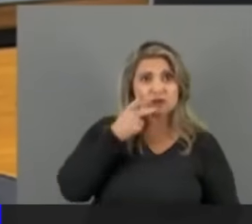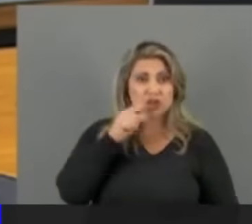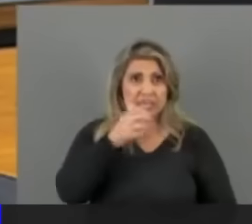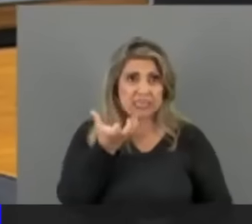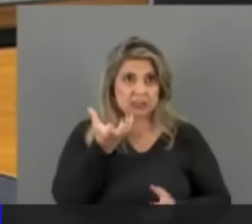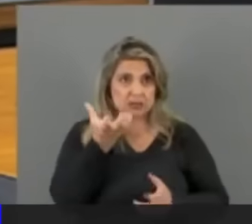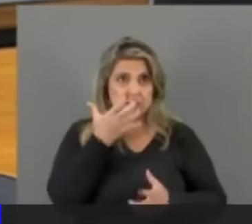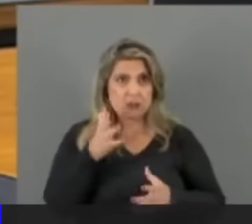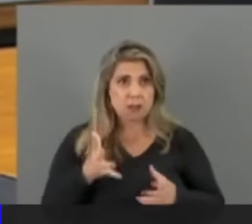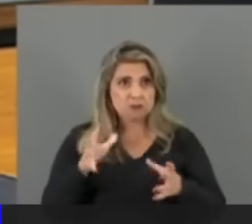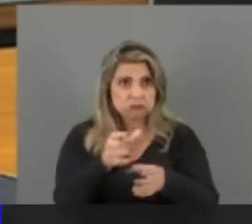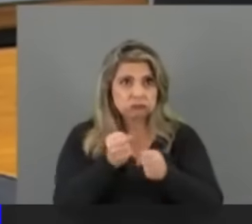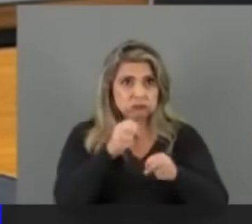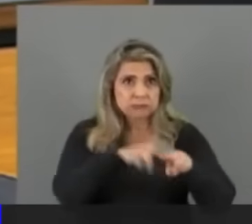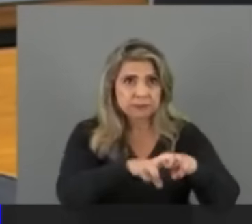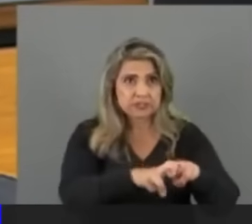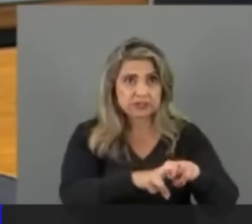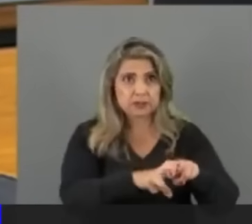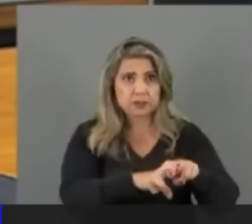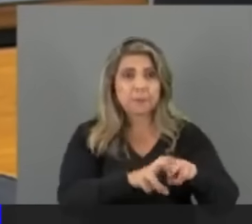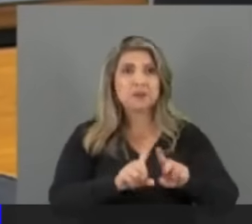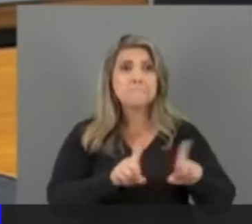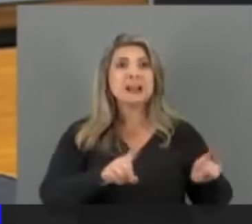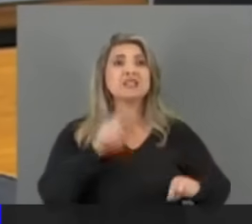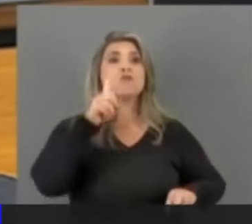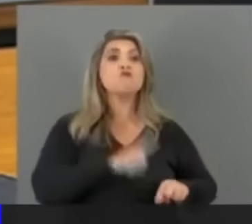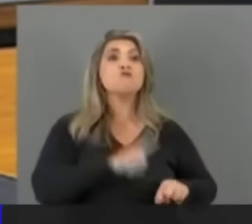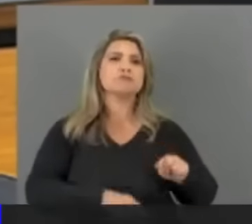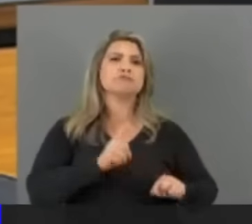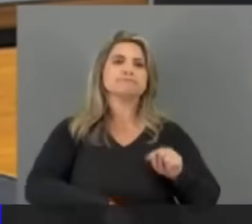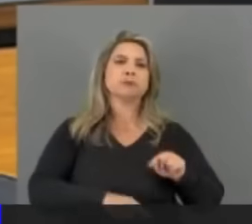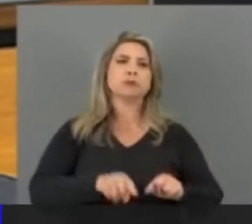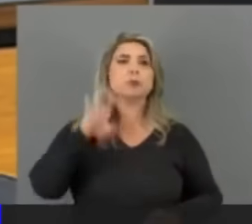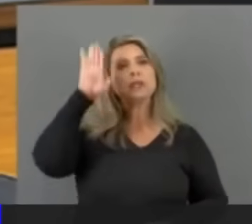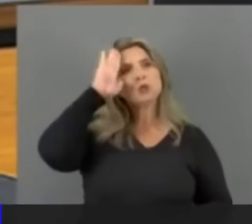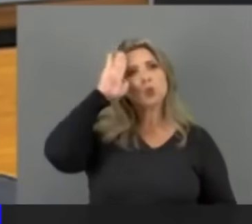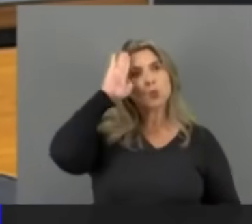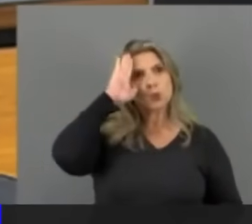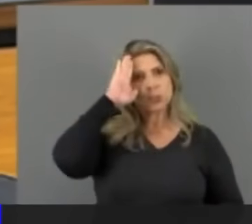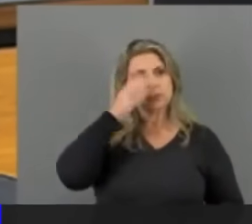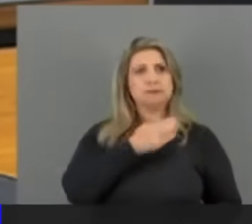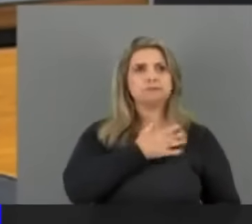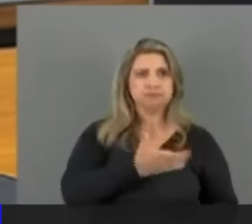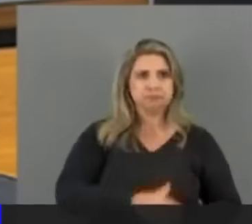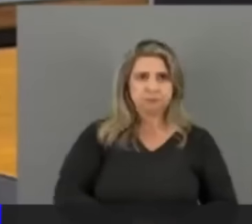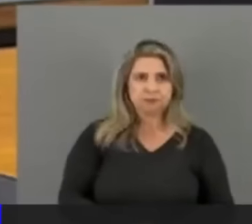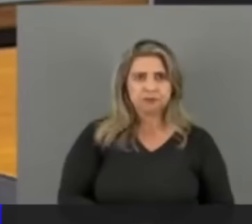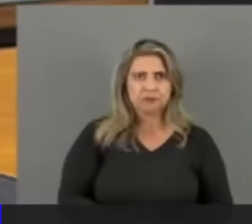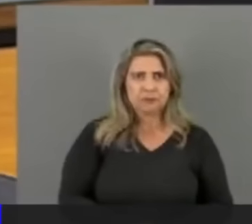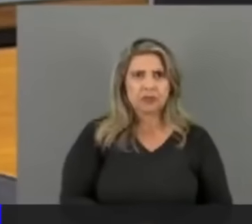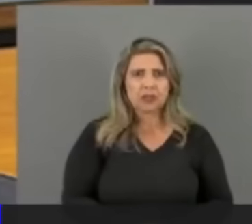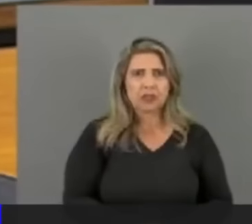no Palácio do Planalto, mas foi impedido em alguns momentos pelo Exército. A senhora